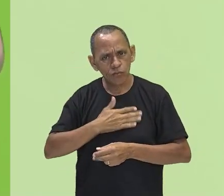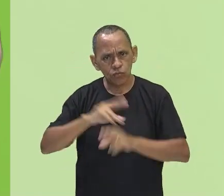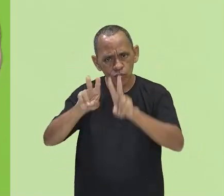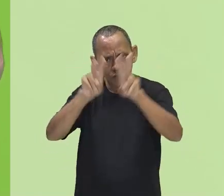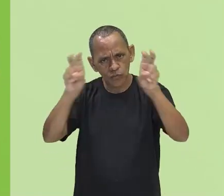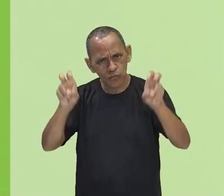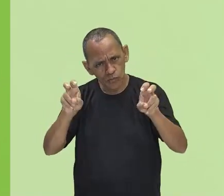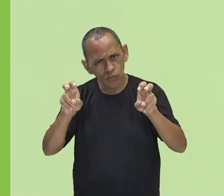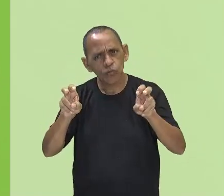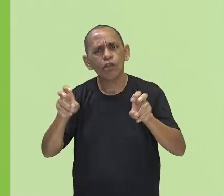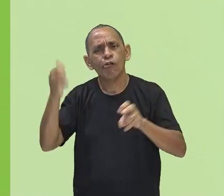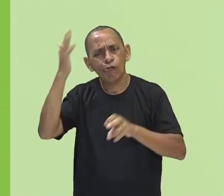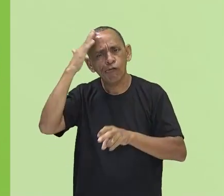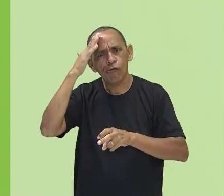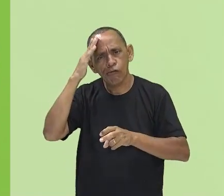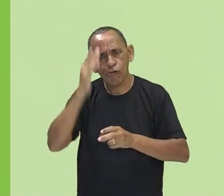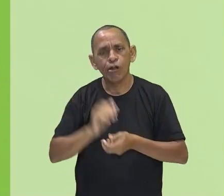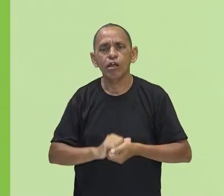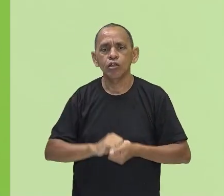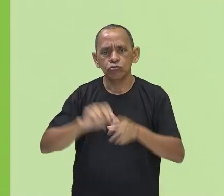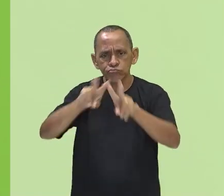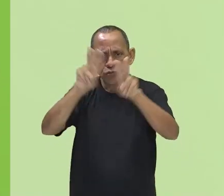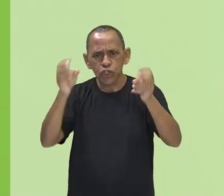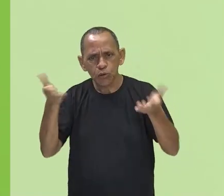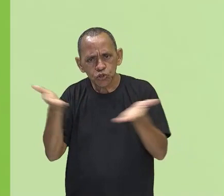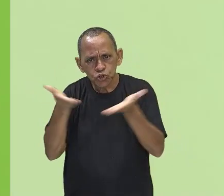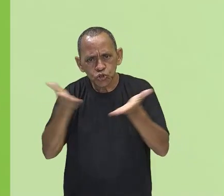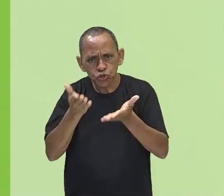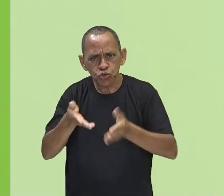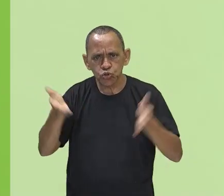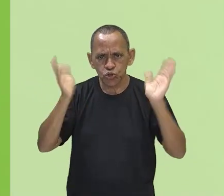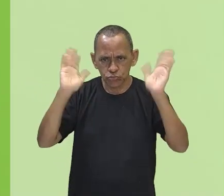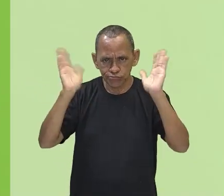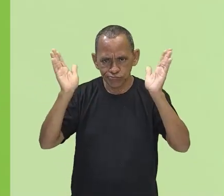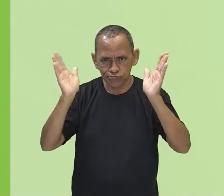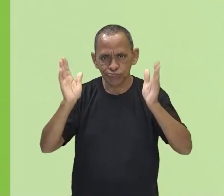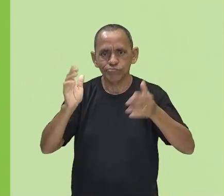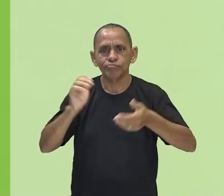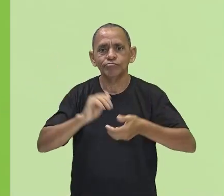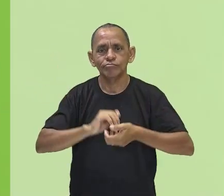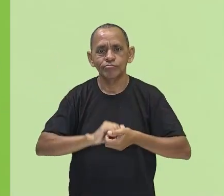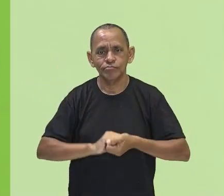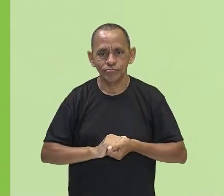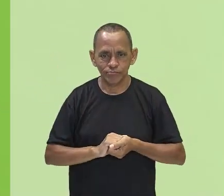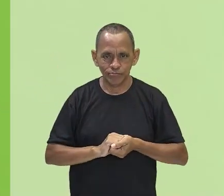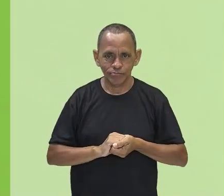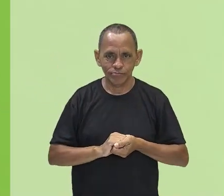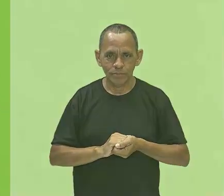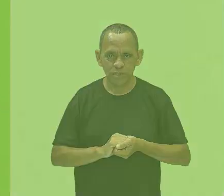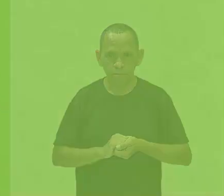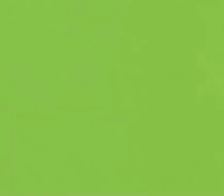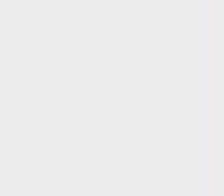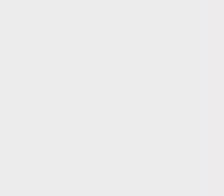entender tudo sobre lente. E aqui eu me despeço de vocês e nós nos encontramos numa próxima. Tchau, pessoal!